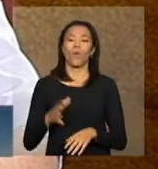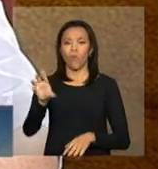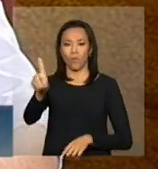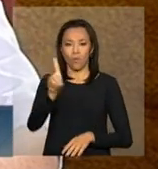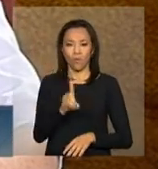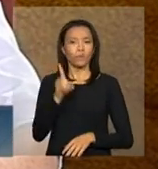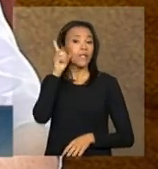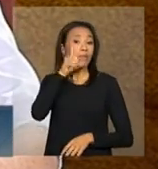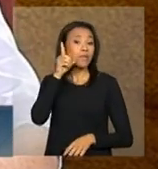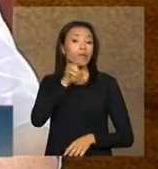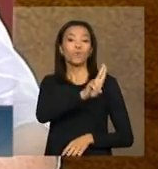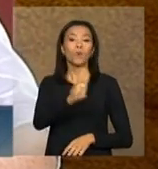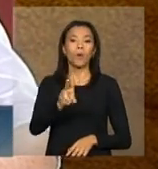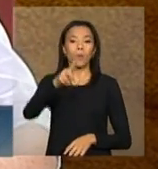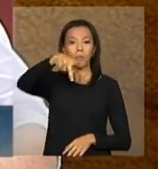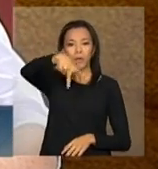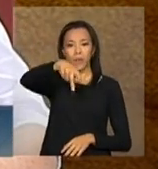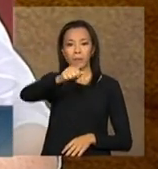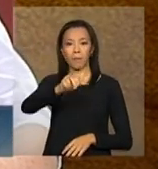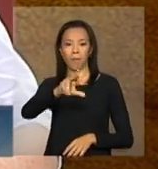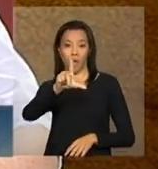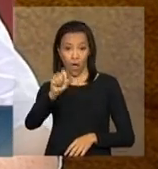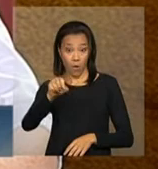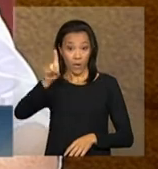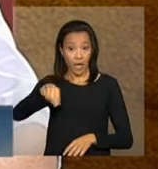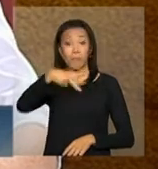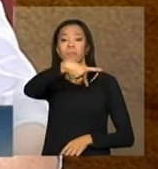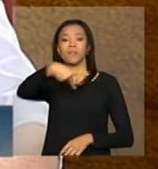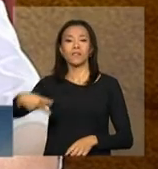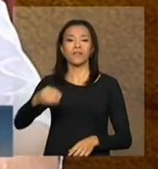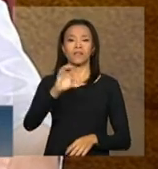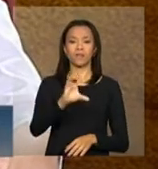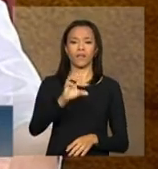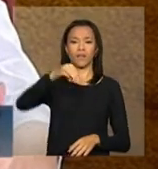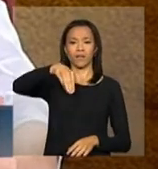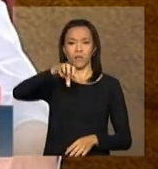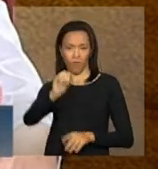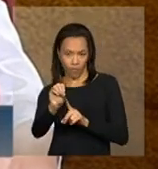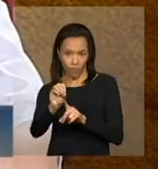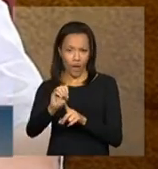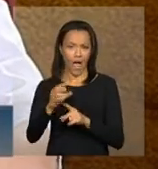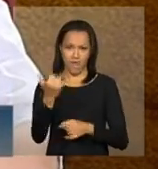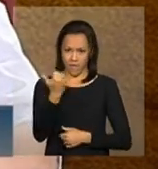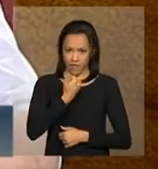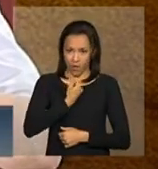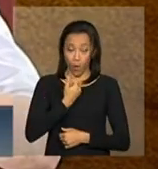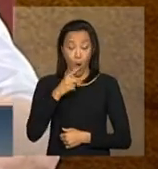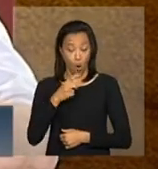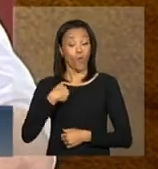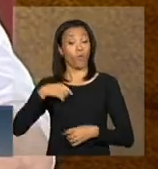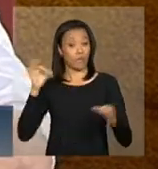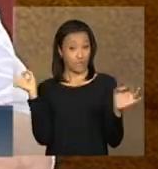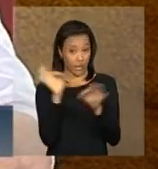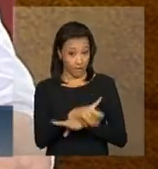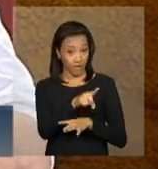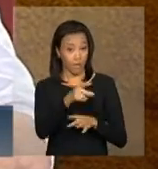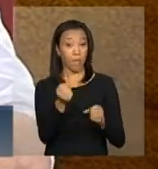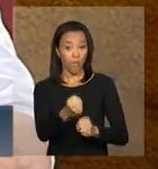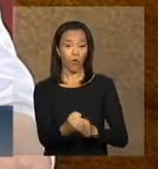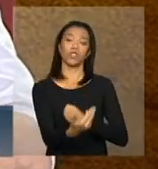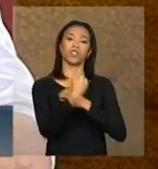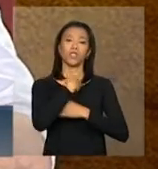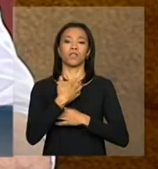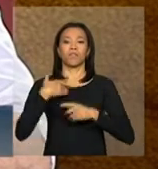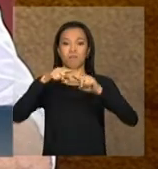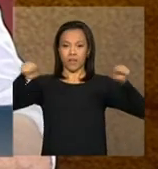Paulo Pimenta, que era o então presidente da CMO, me chamou e disse assim: Célia, quando você terminar, passe na minha sala que eu preciso conversar